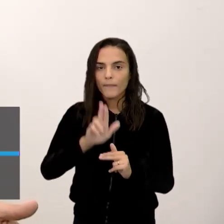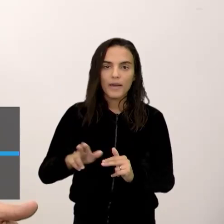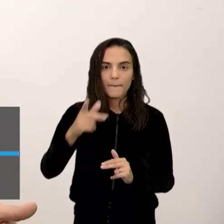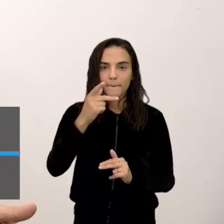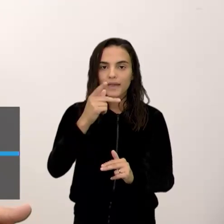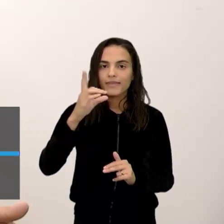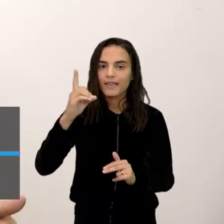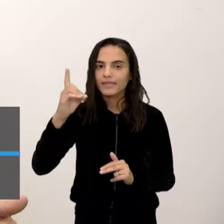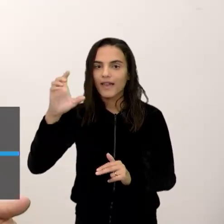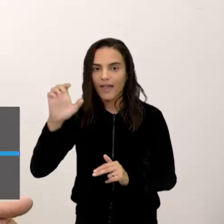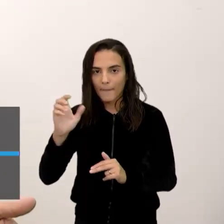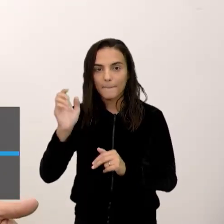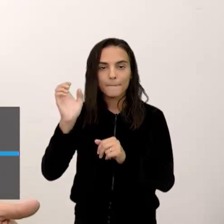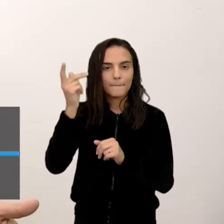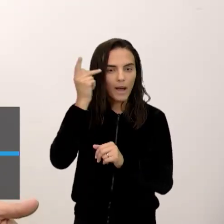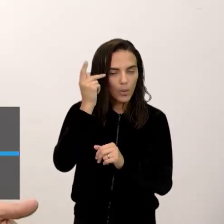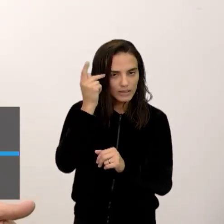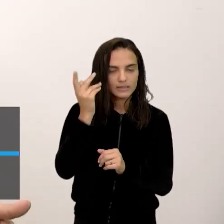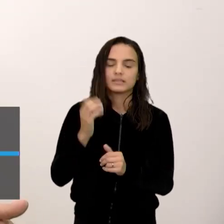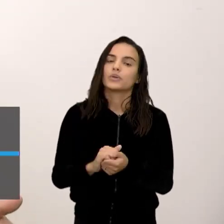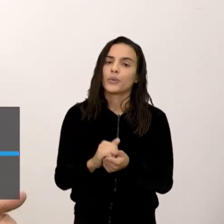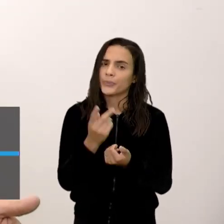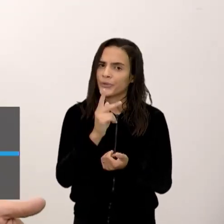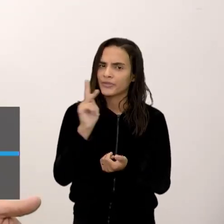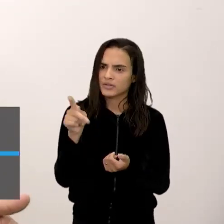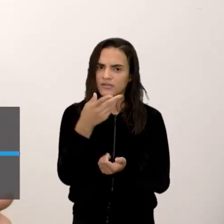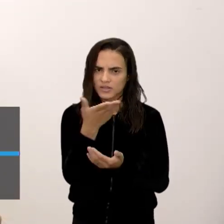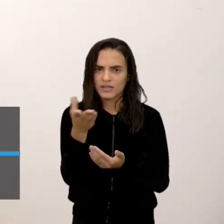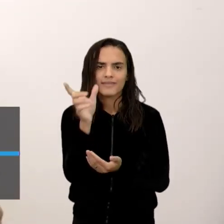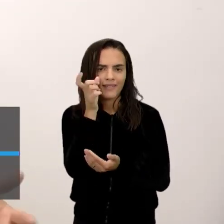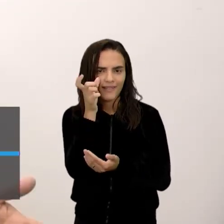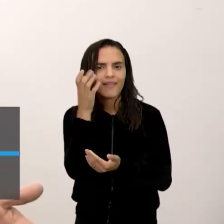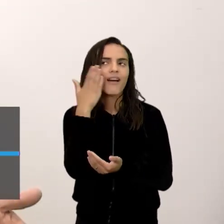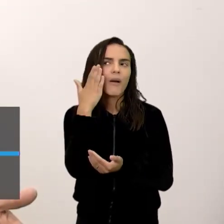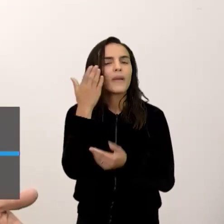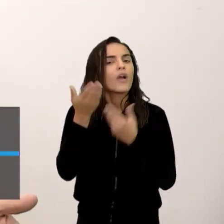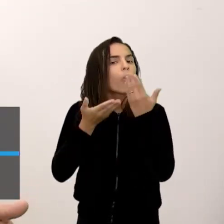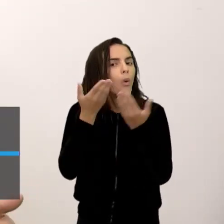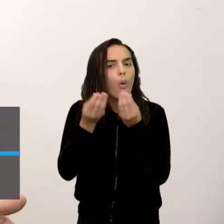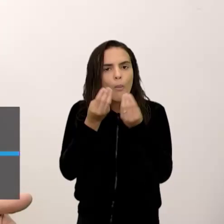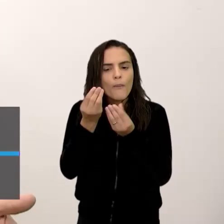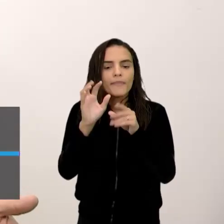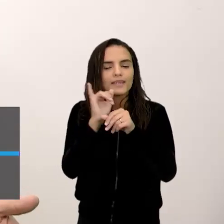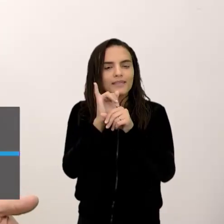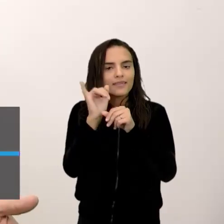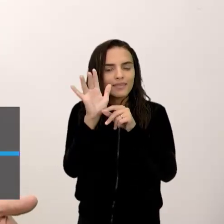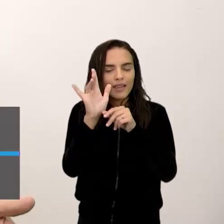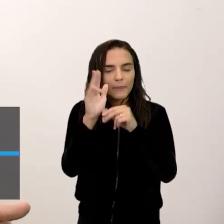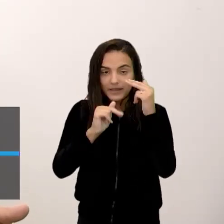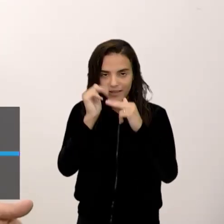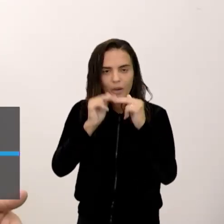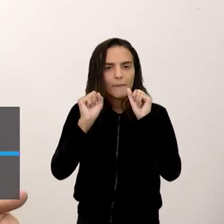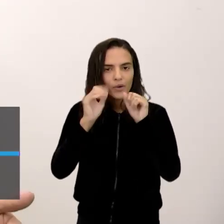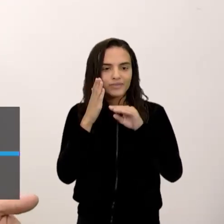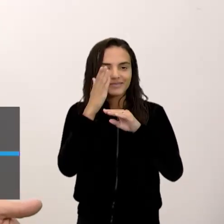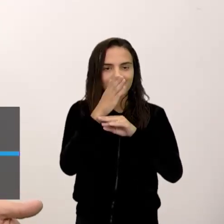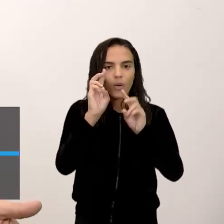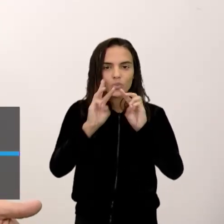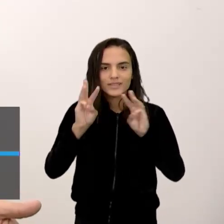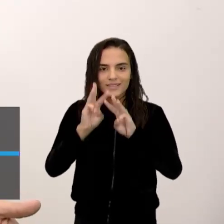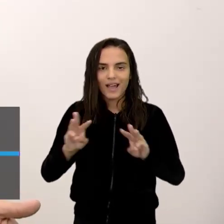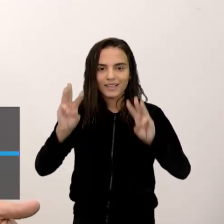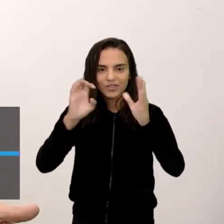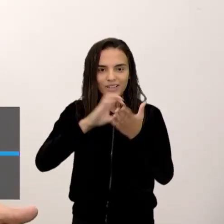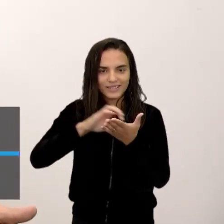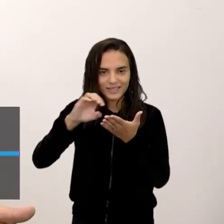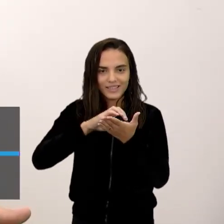PDDE paulista. Então, os professores que tiverem interesse em saber quais são esses materiais, podem acessar o site da Secretaria e procurar esse documento